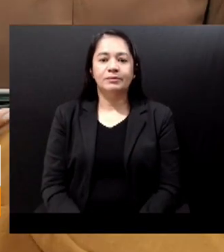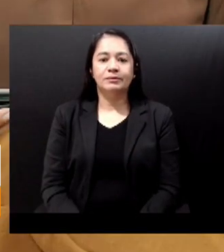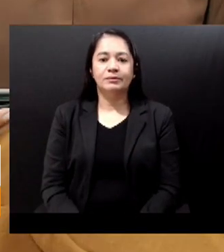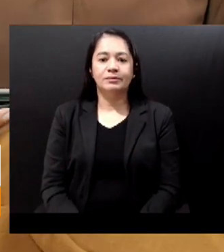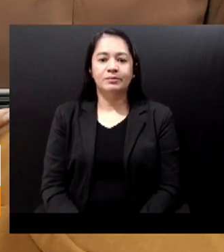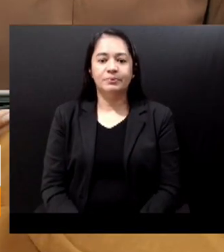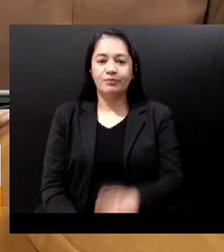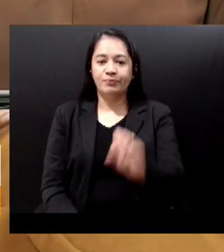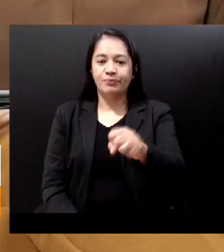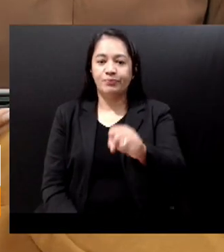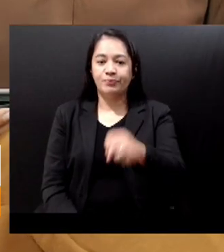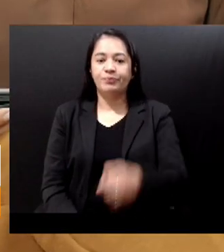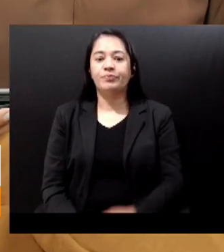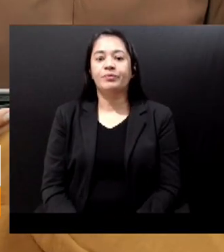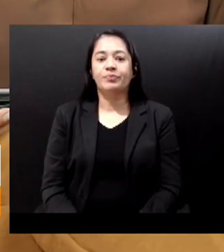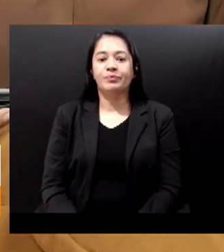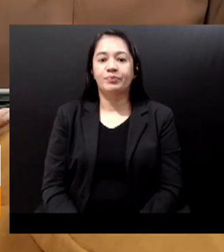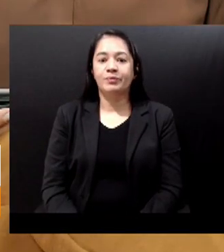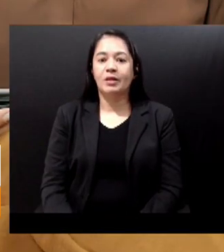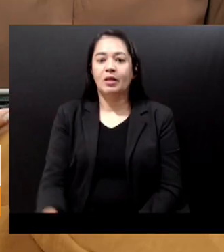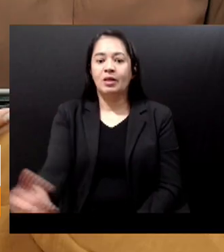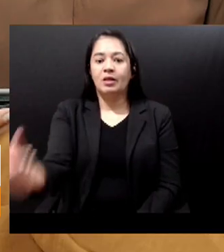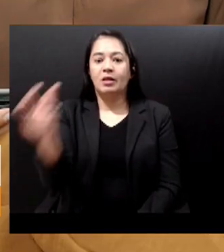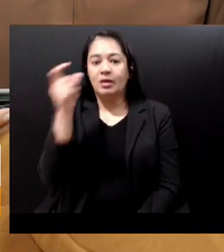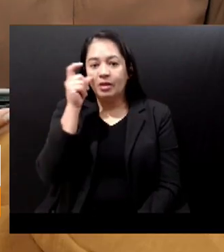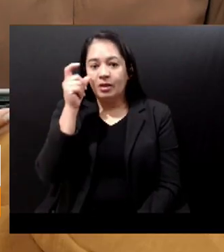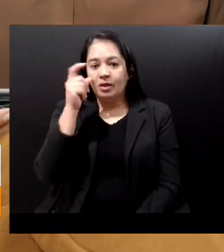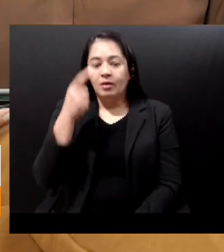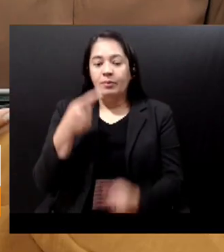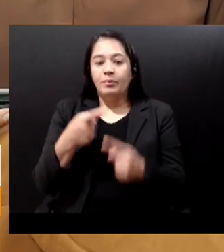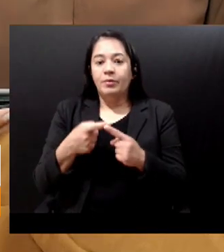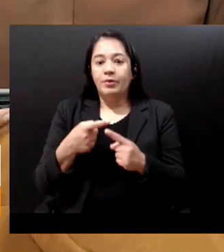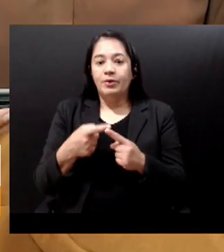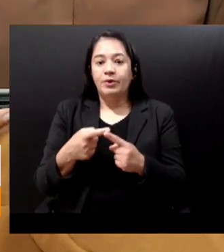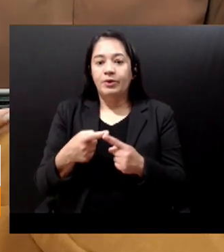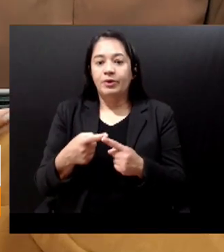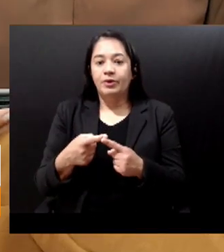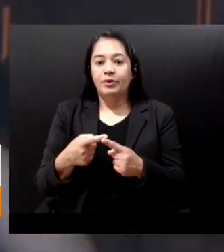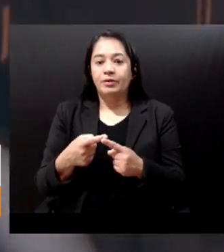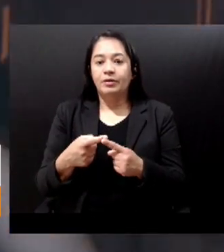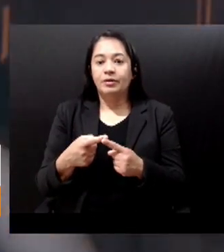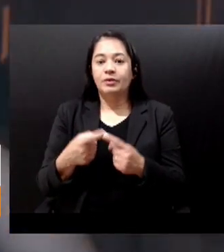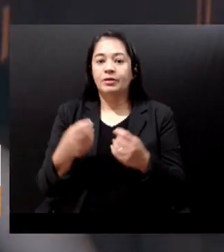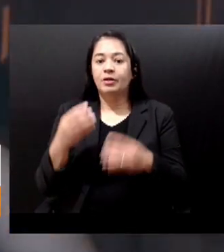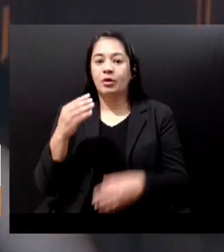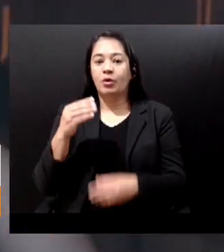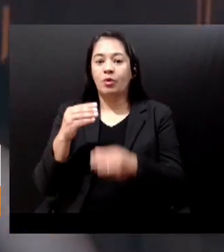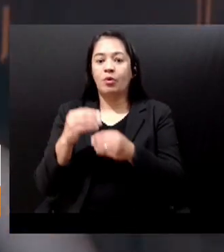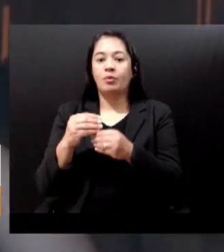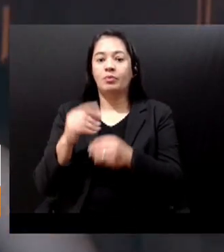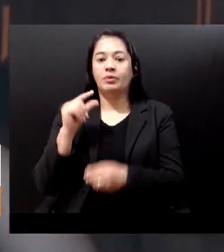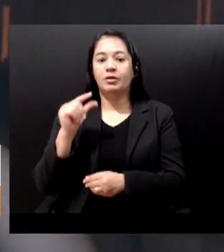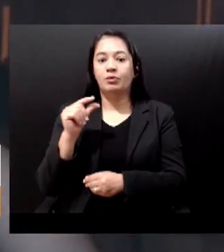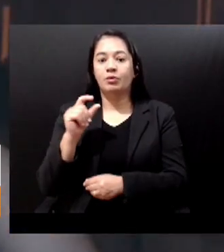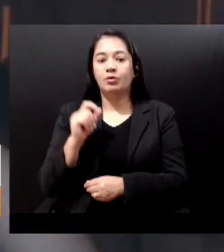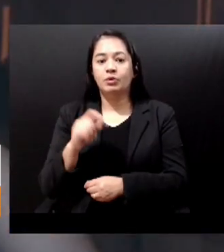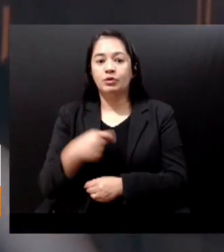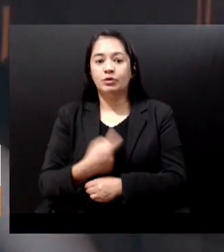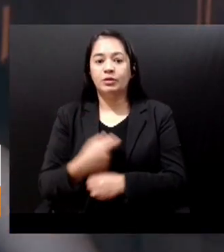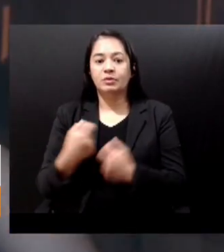é interessante, porque gostaria até de complementar um pouco da fala dele, que eu acho que a gente tem muito essa ideia